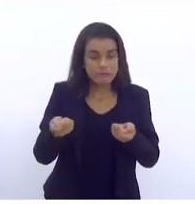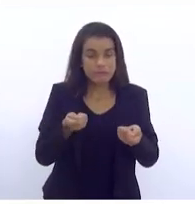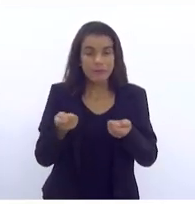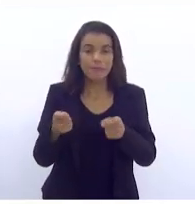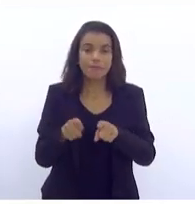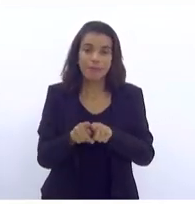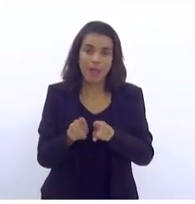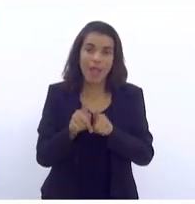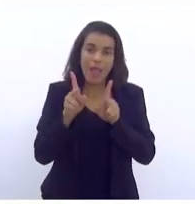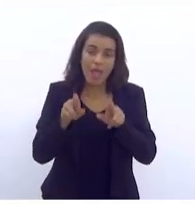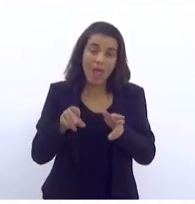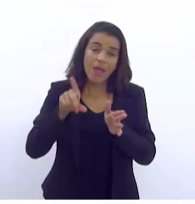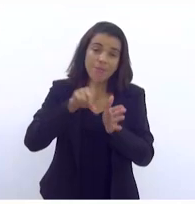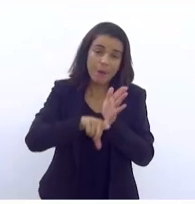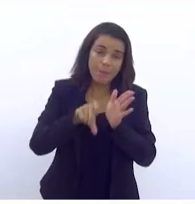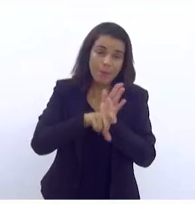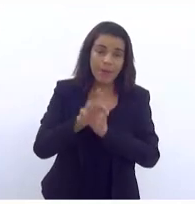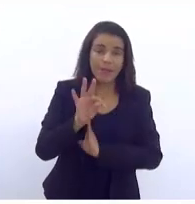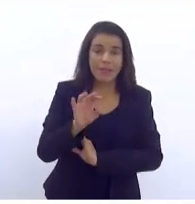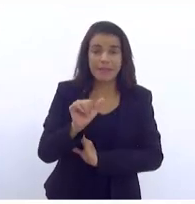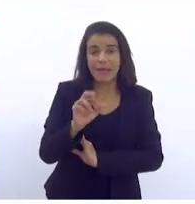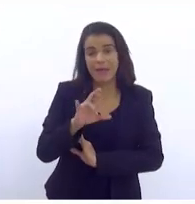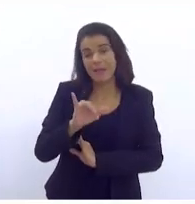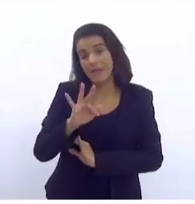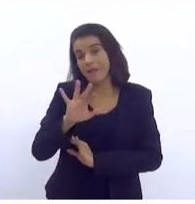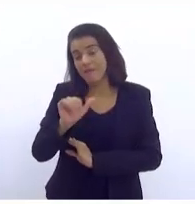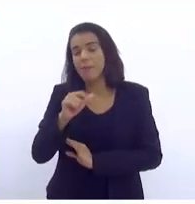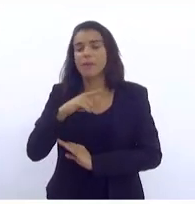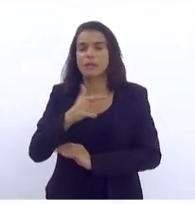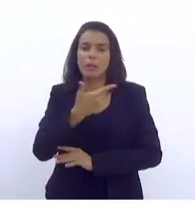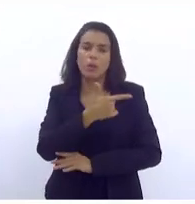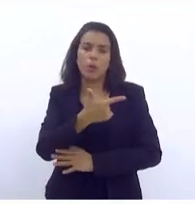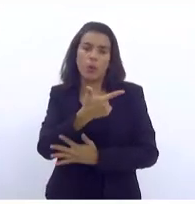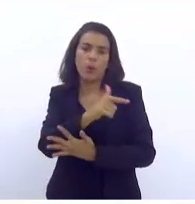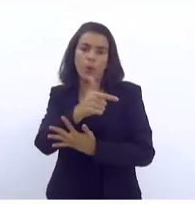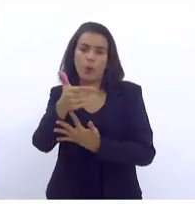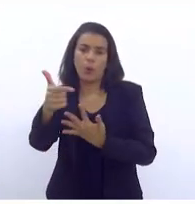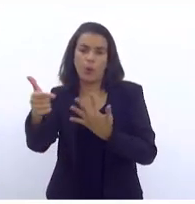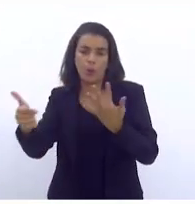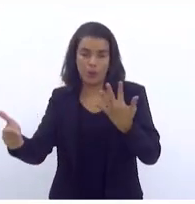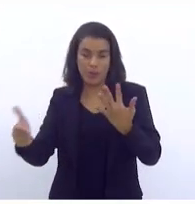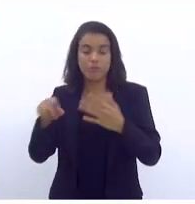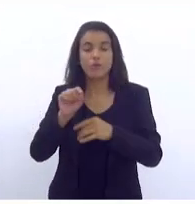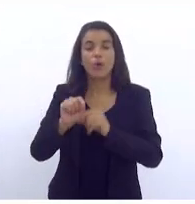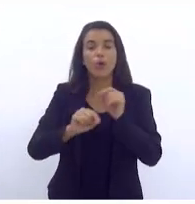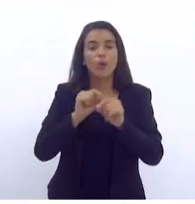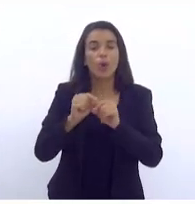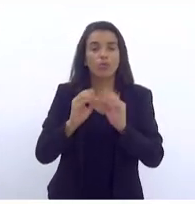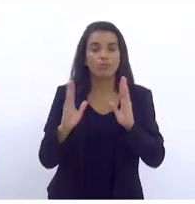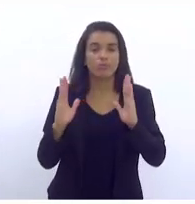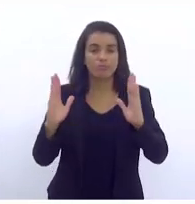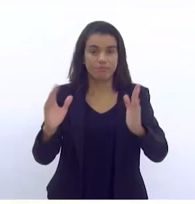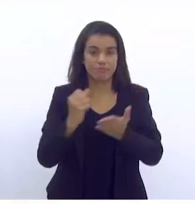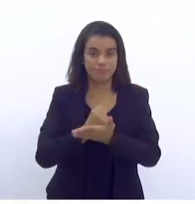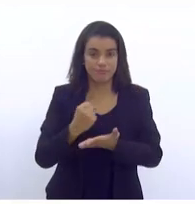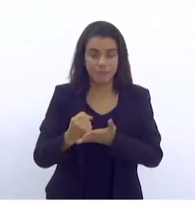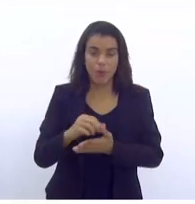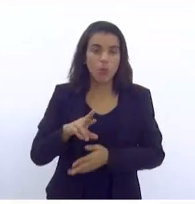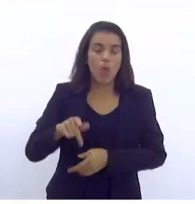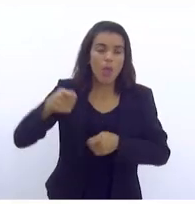colocou a professora mas existem outras formas de reequilíbrio por exemplo alteração do prazo dos contratos não é